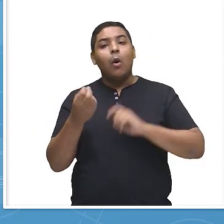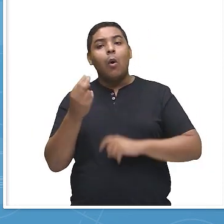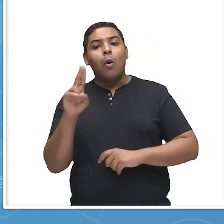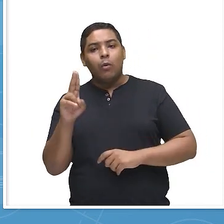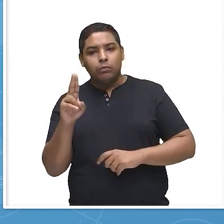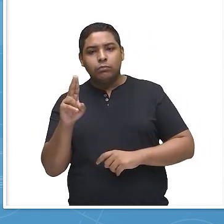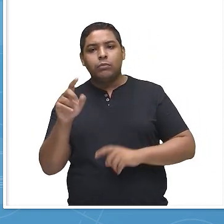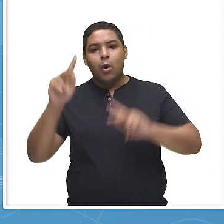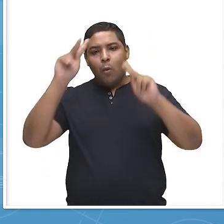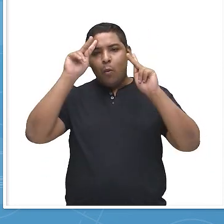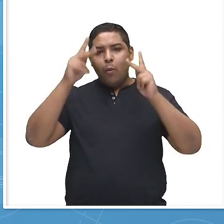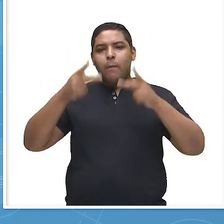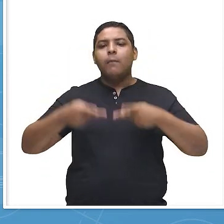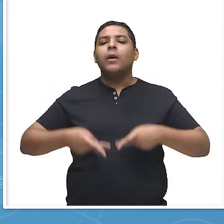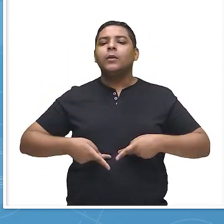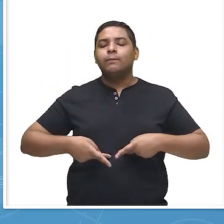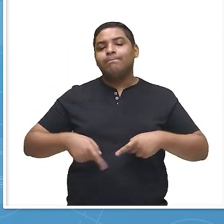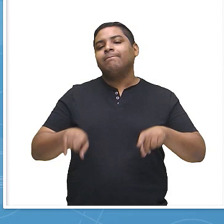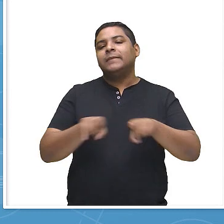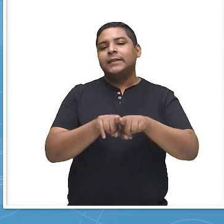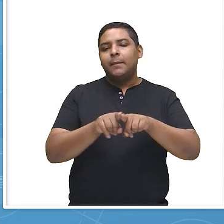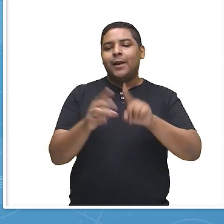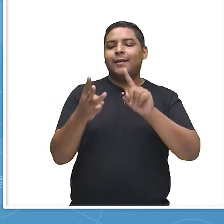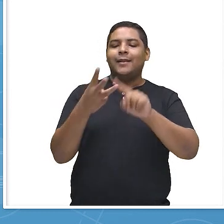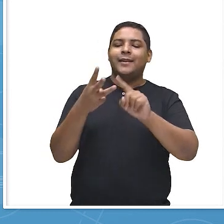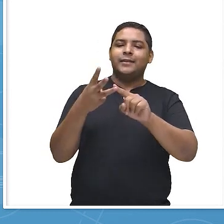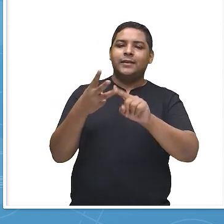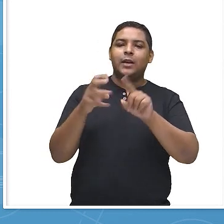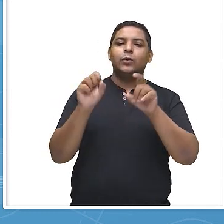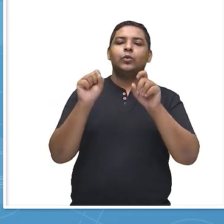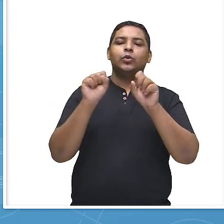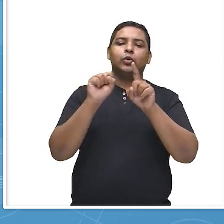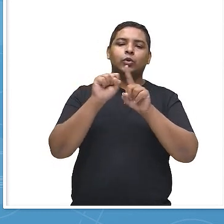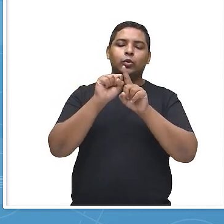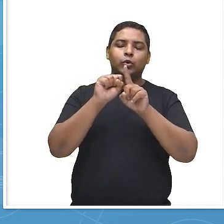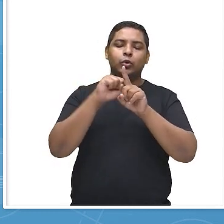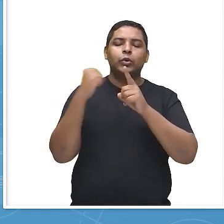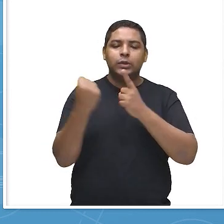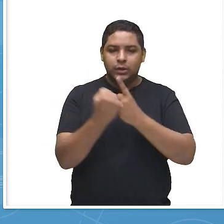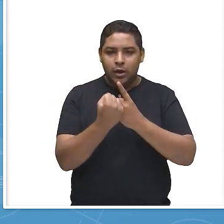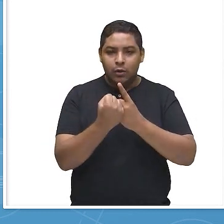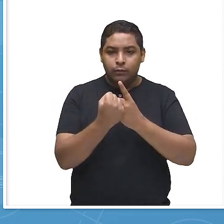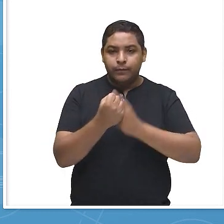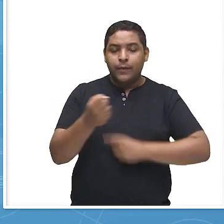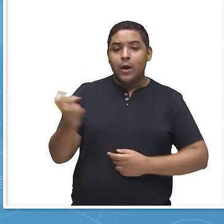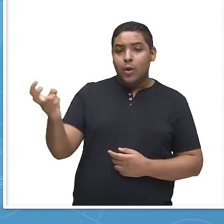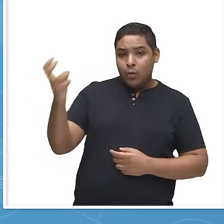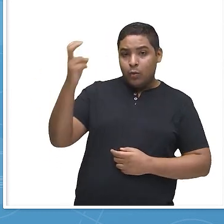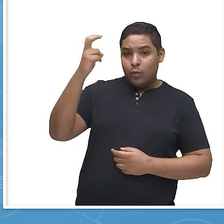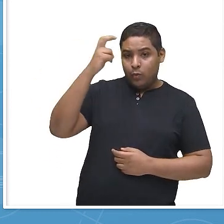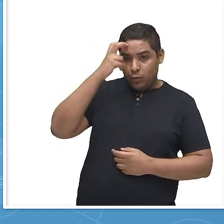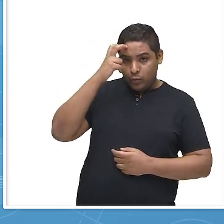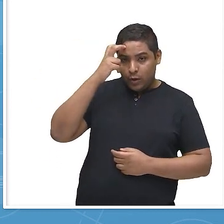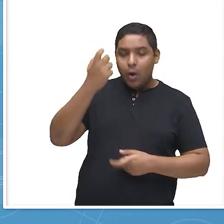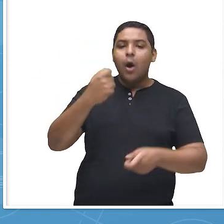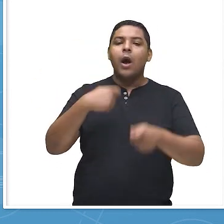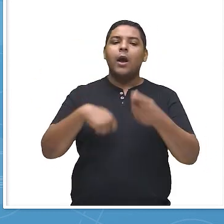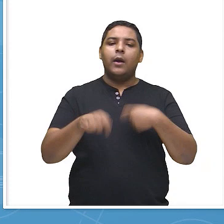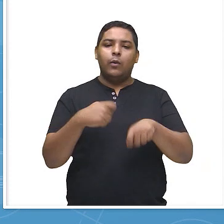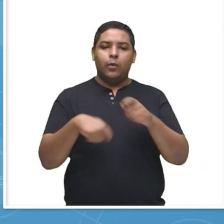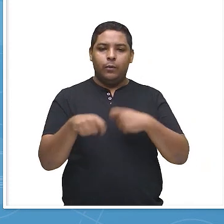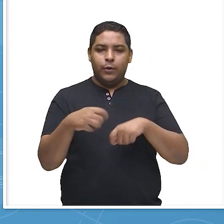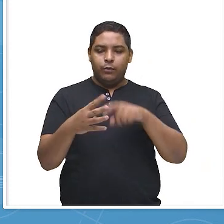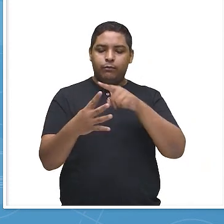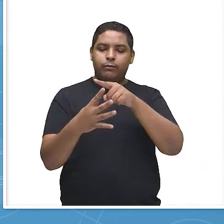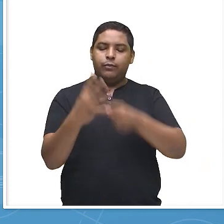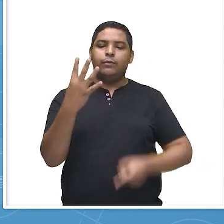humano. E também social, cultural ou econômico, que se articulam uns com